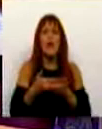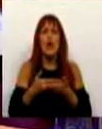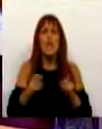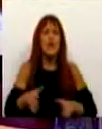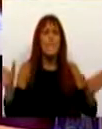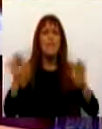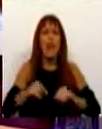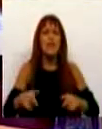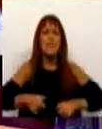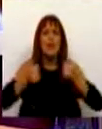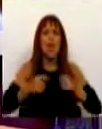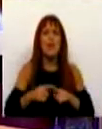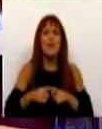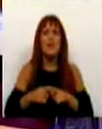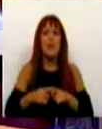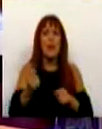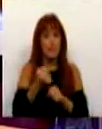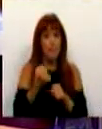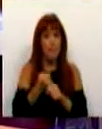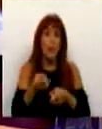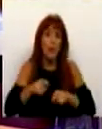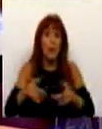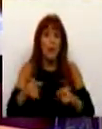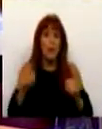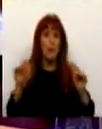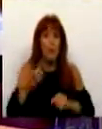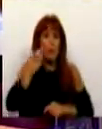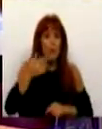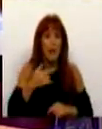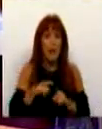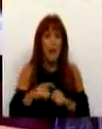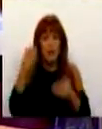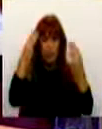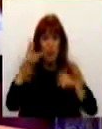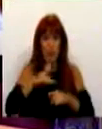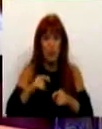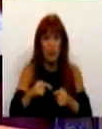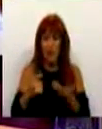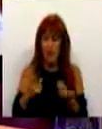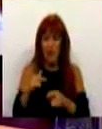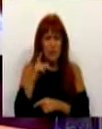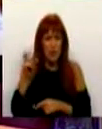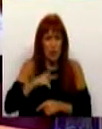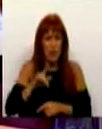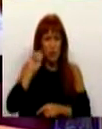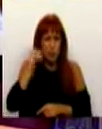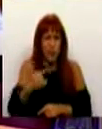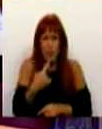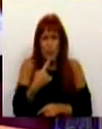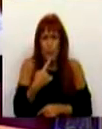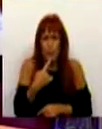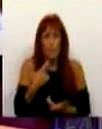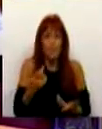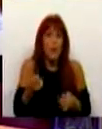de mais e melhor emprego também, e também o menor déficit da democracia portuguesa, a saída de Portugal do déficit de investimento